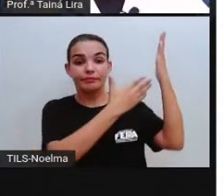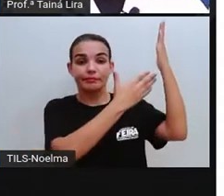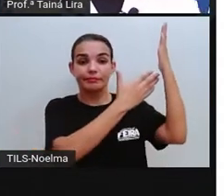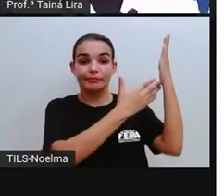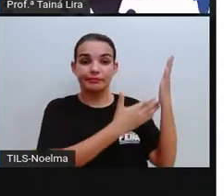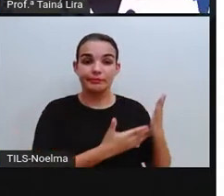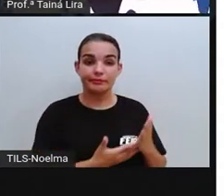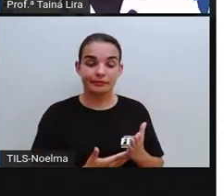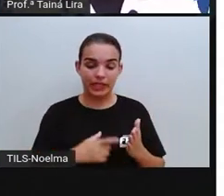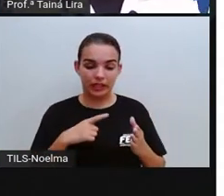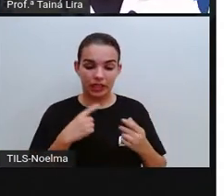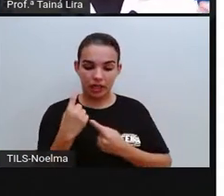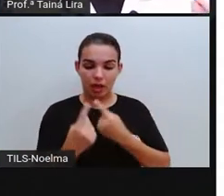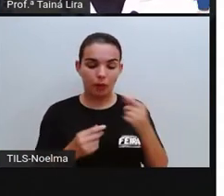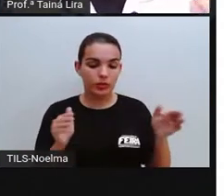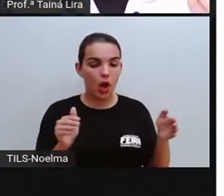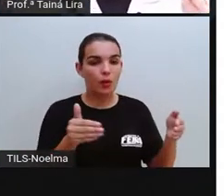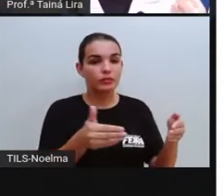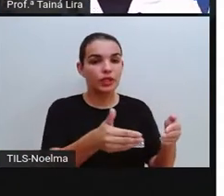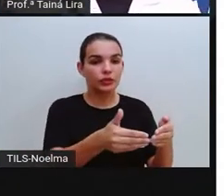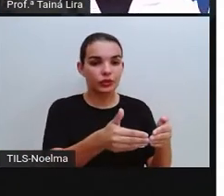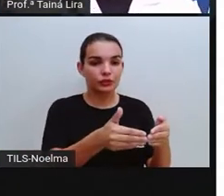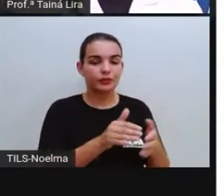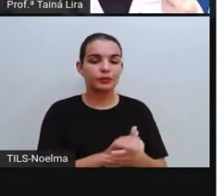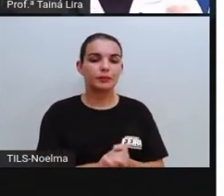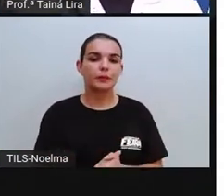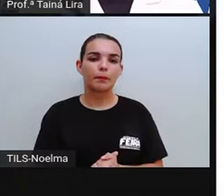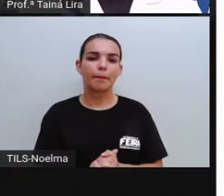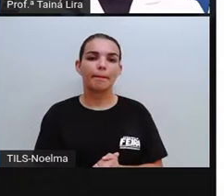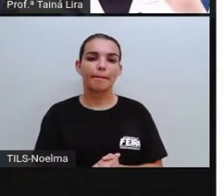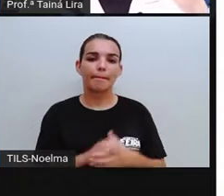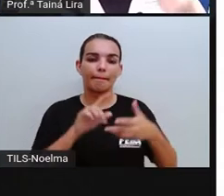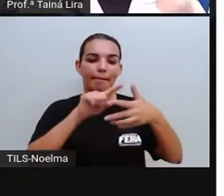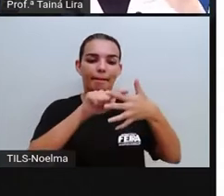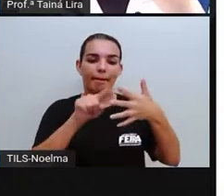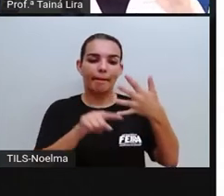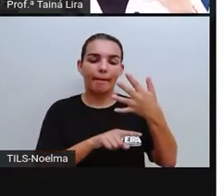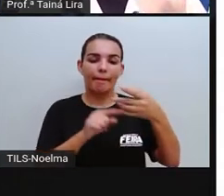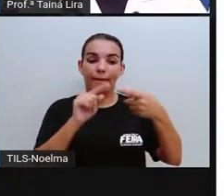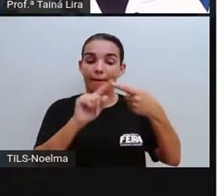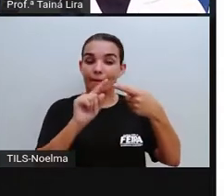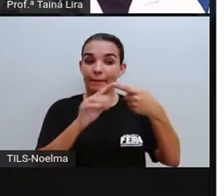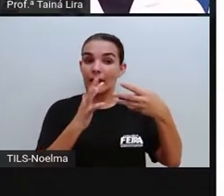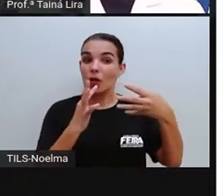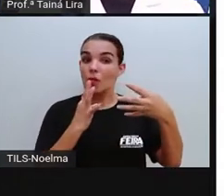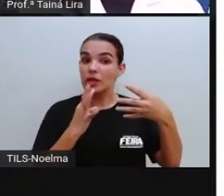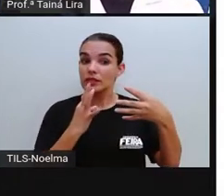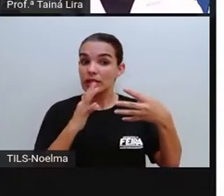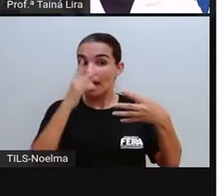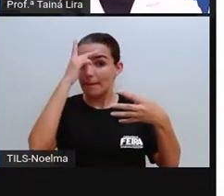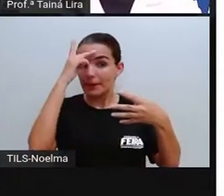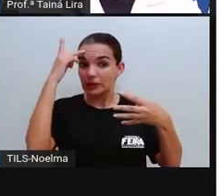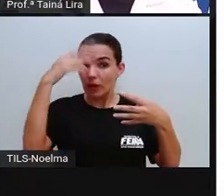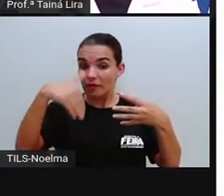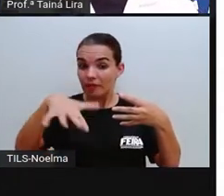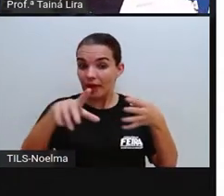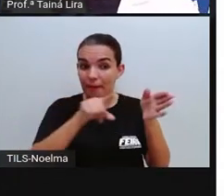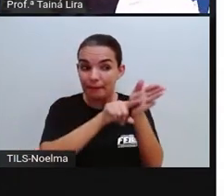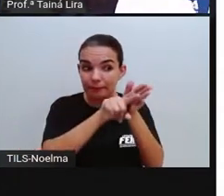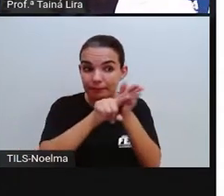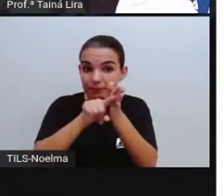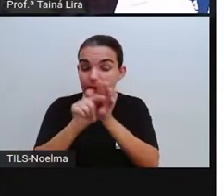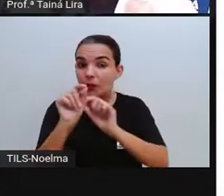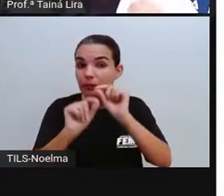alguns objetivos aí, né, quando a gente fala de entrevista. Então, por exemplo, conhecer um entrevistado,